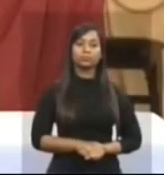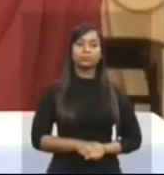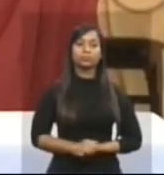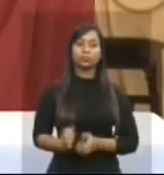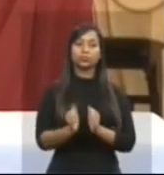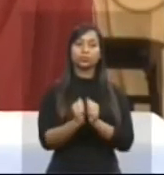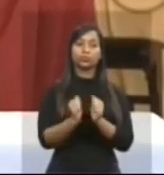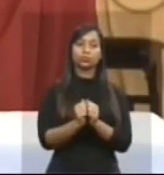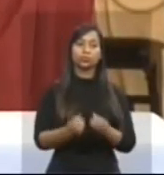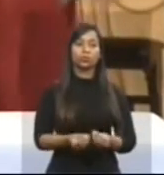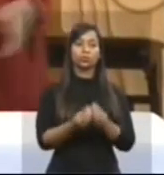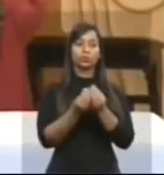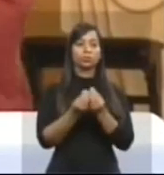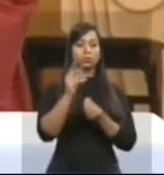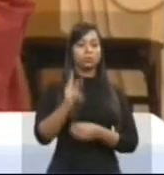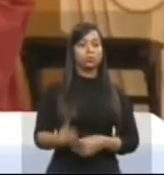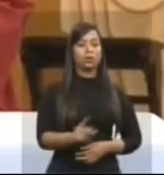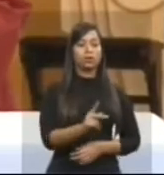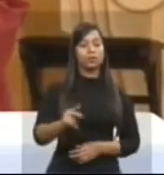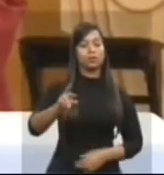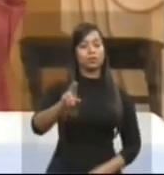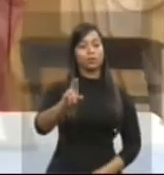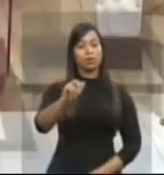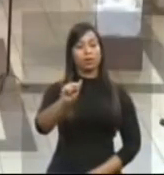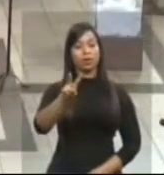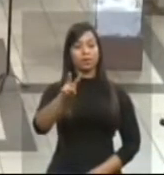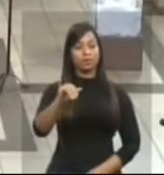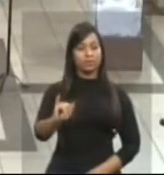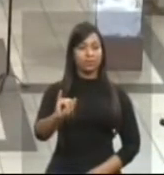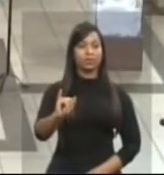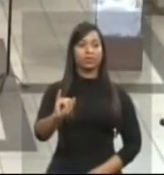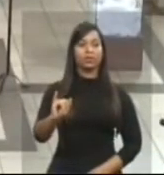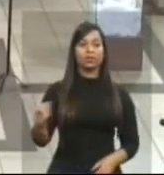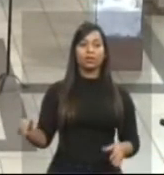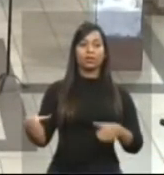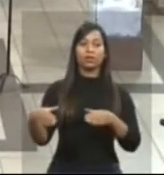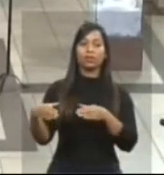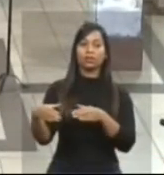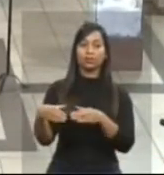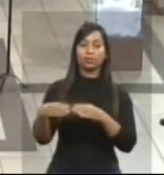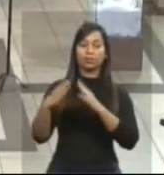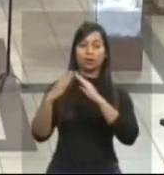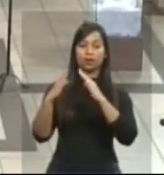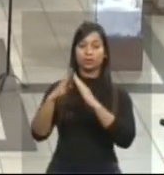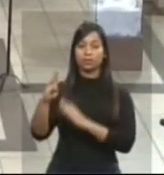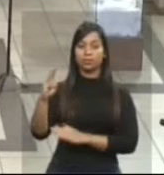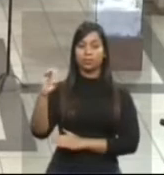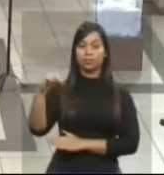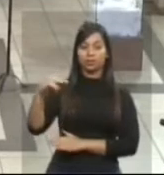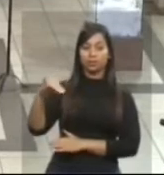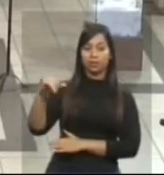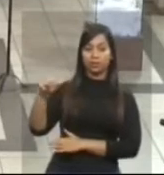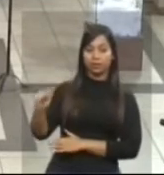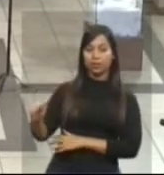Celebra comigo o Padre Ravi, que é o servidor da Casa Betânia, em